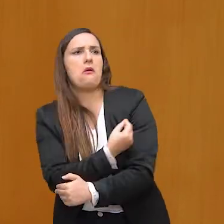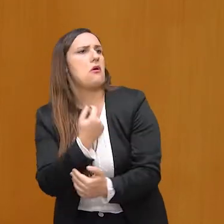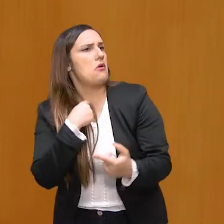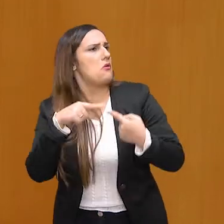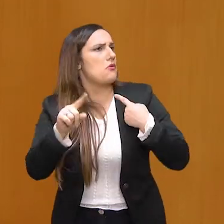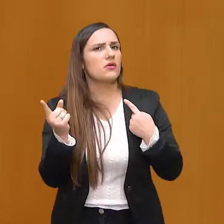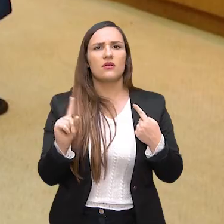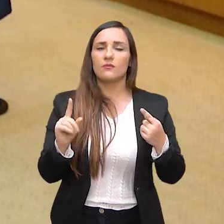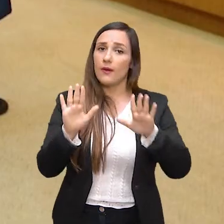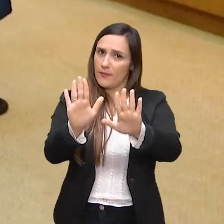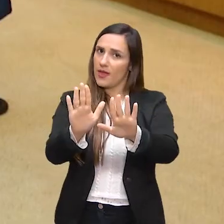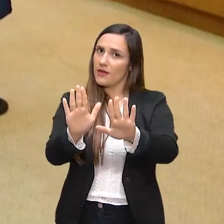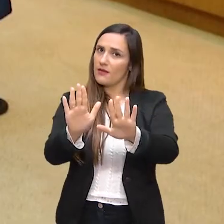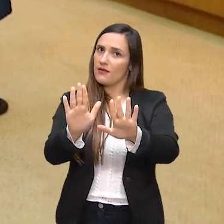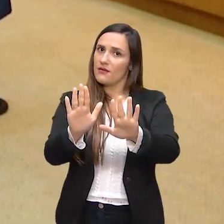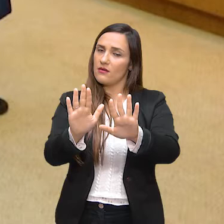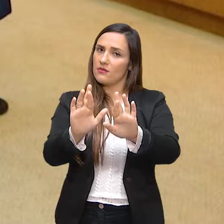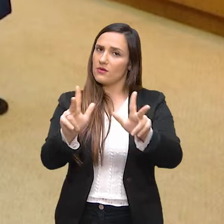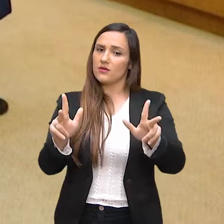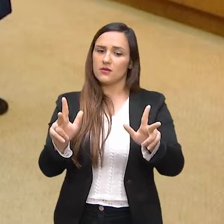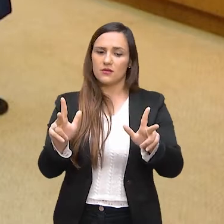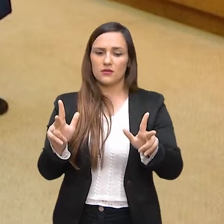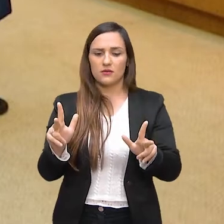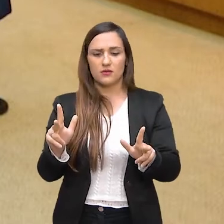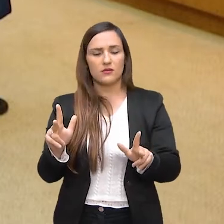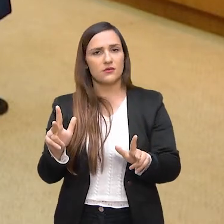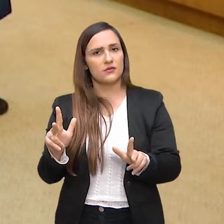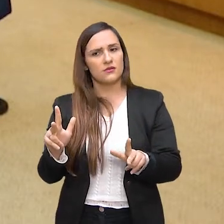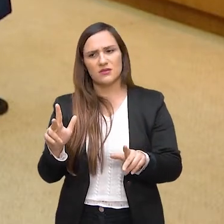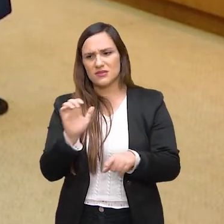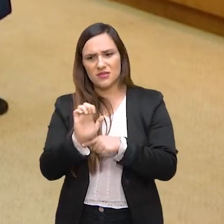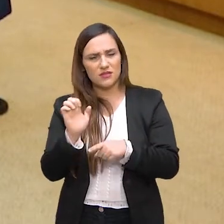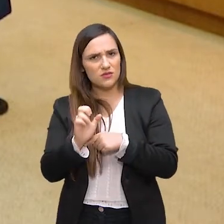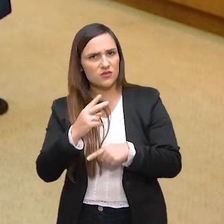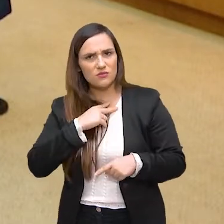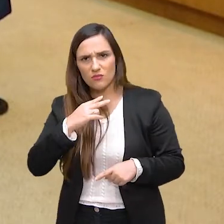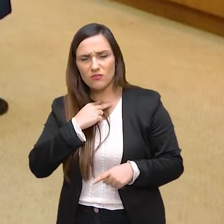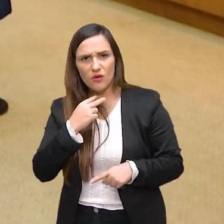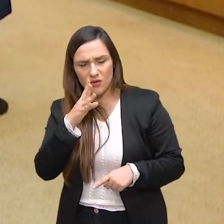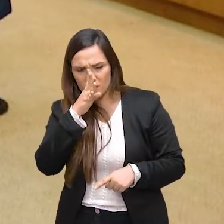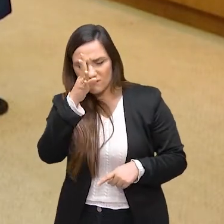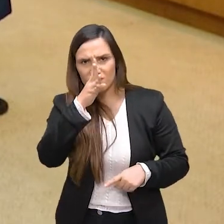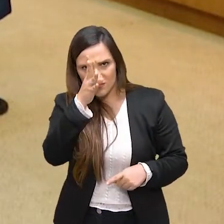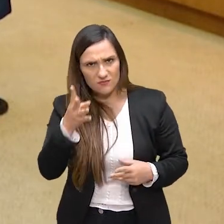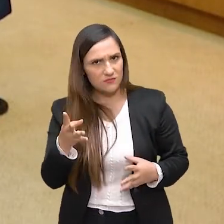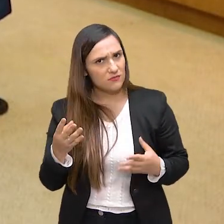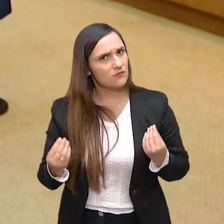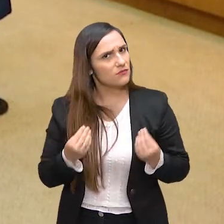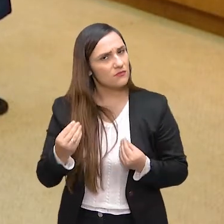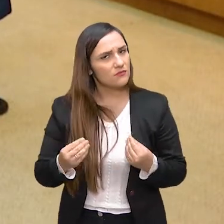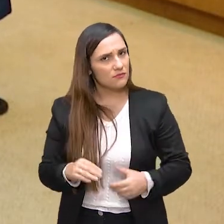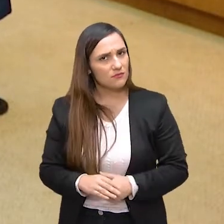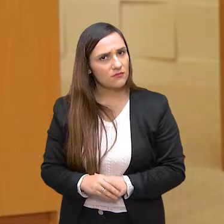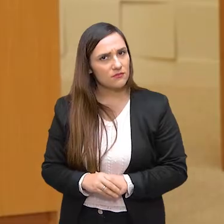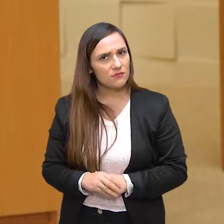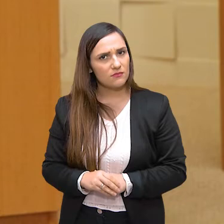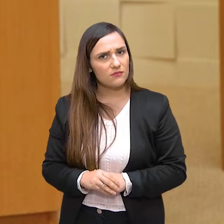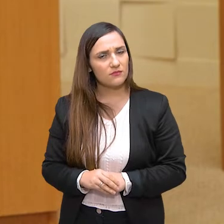contra a vacina. E aí nós podemos interferir, o Estado pode interferir, o Estado pode se meter, ou o Estado não pode se meter,